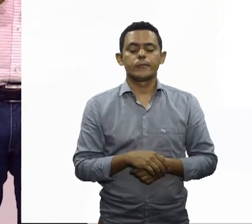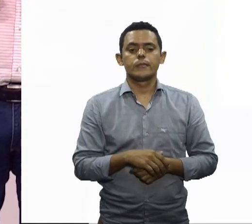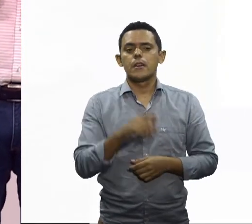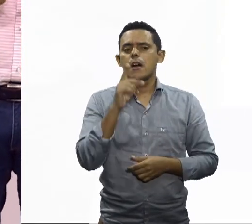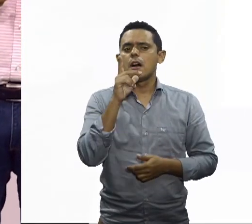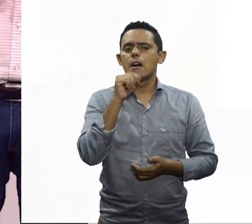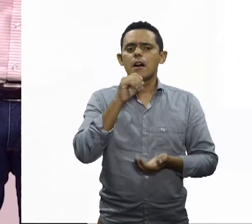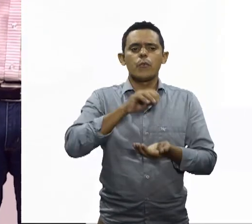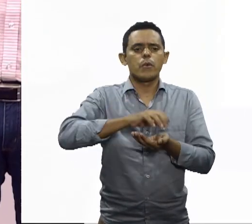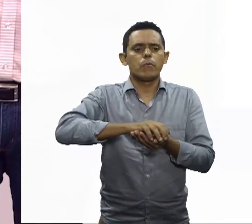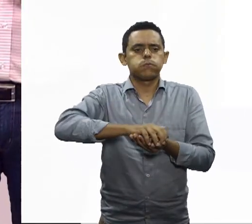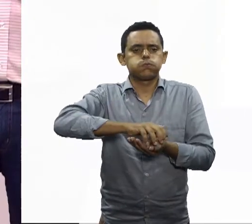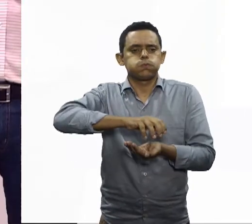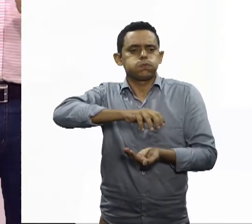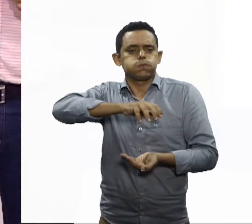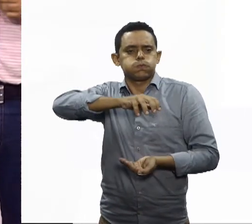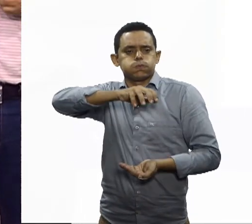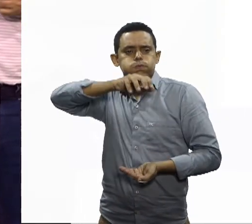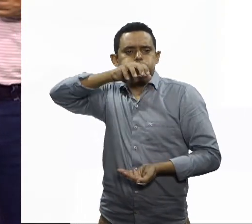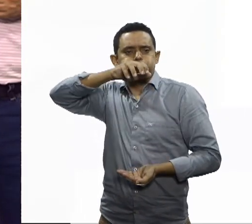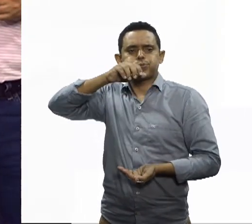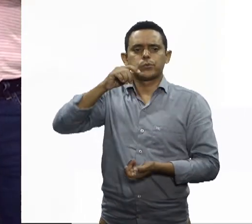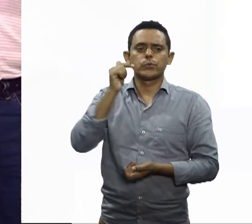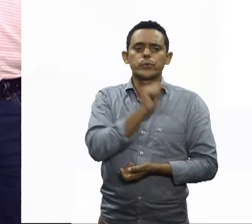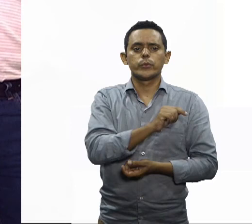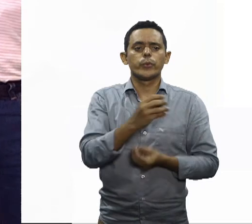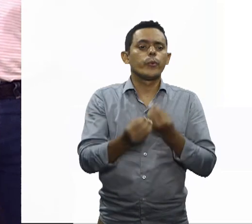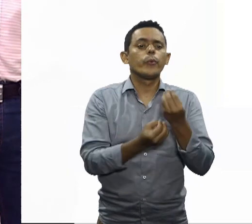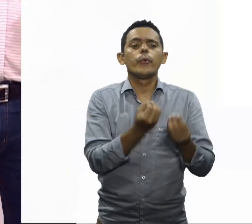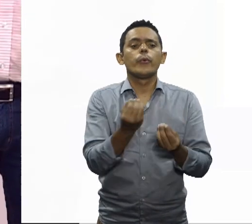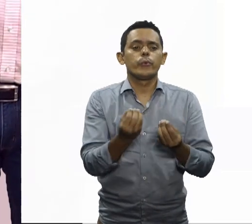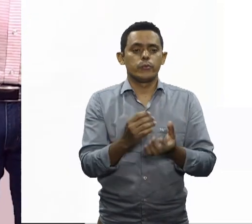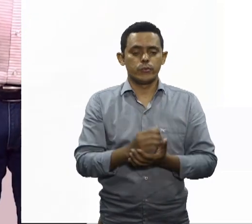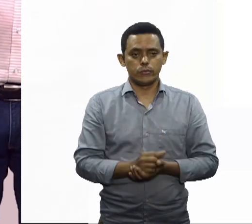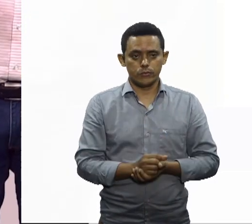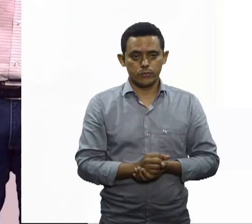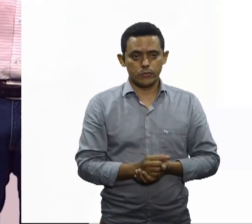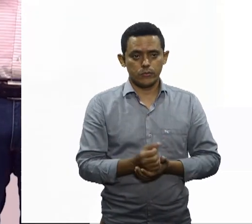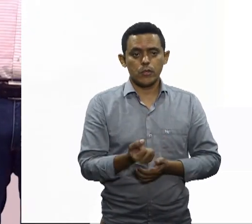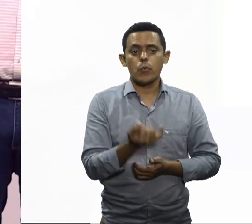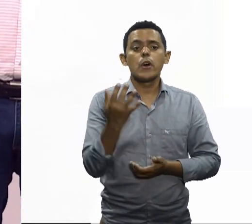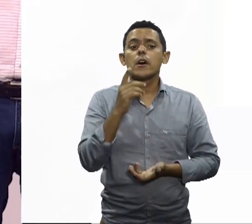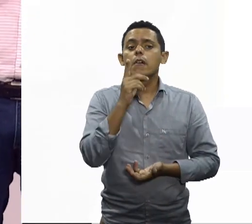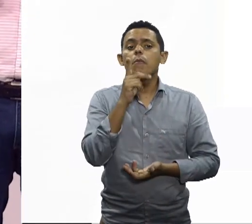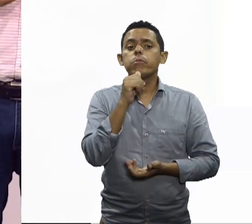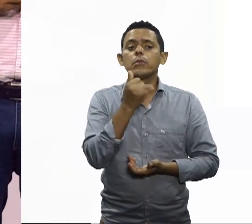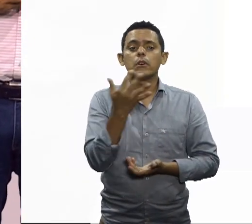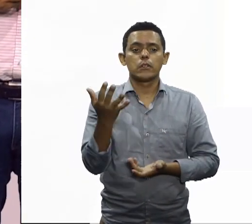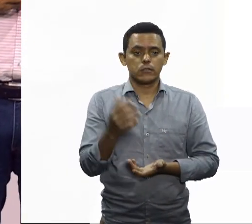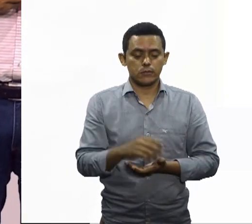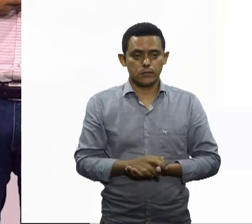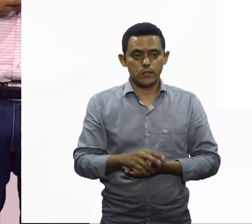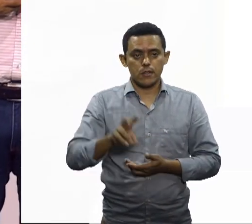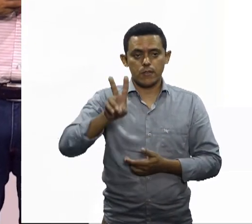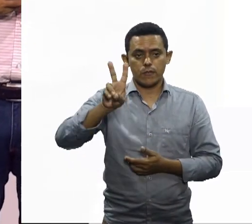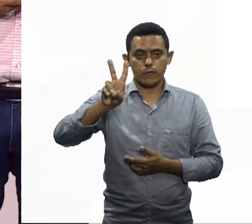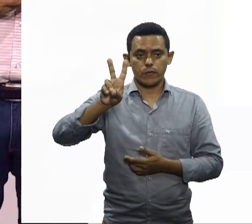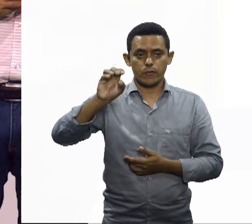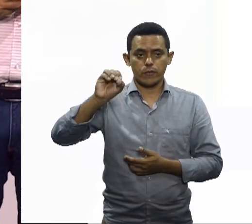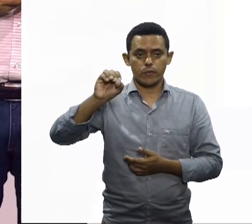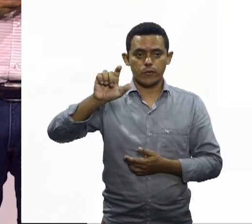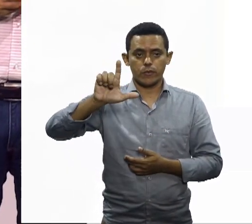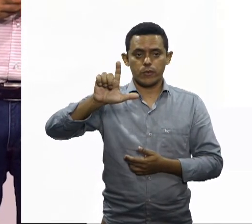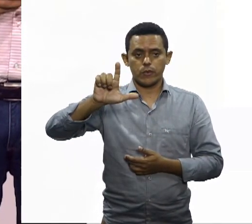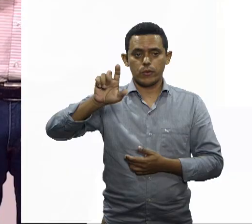necessários para encher totalmente essa piscina? Então, nesse caso, pessoal, nós temos que encontrar o volume de água,